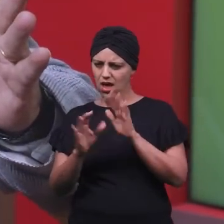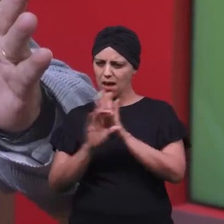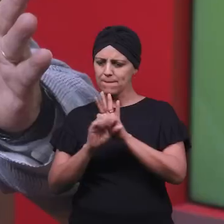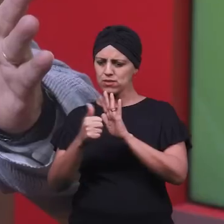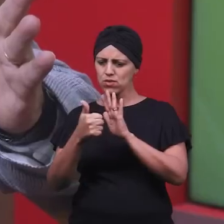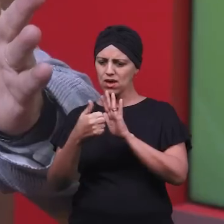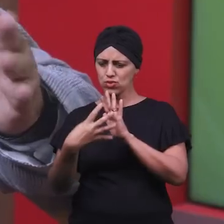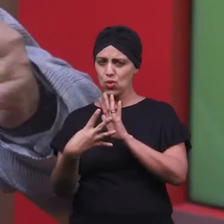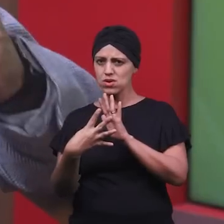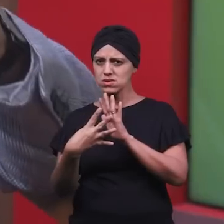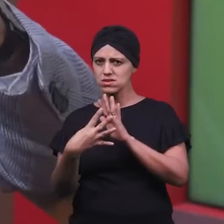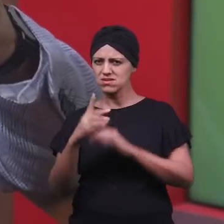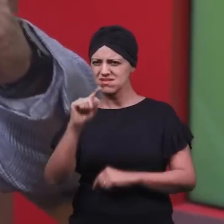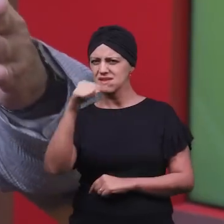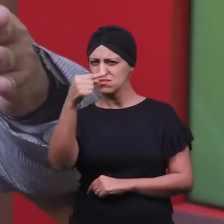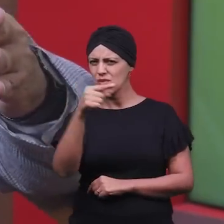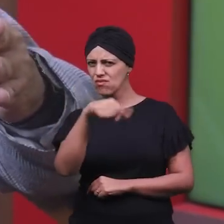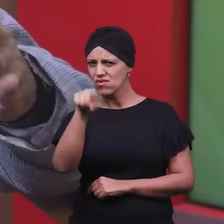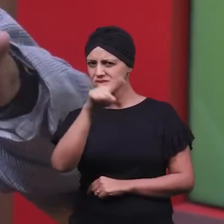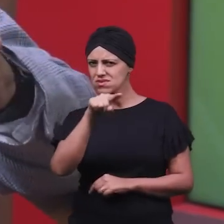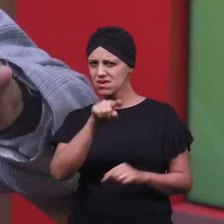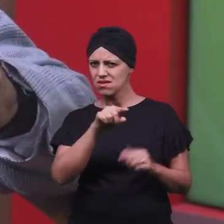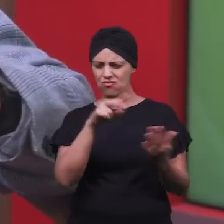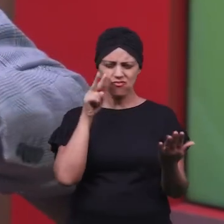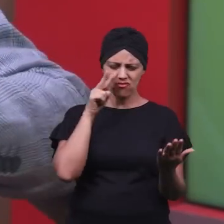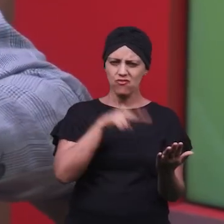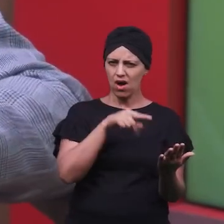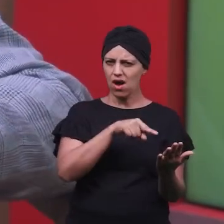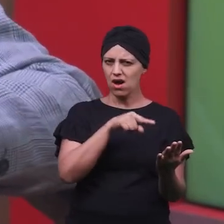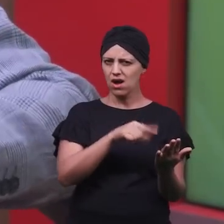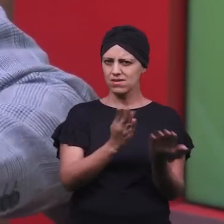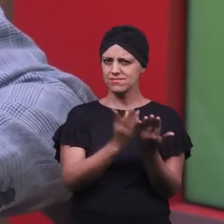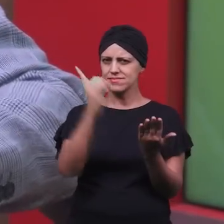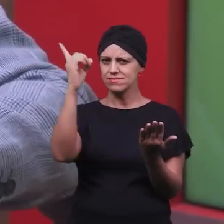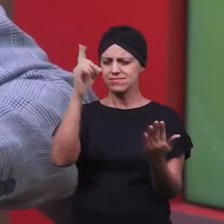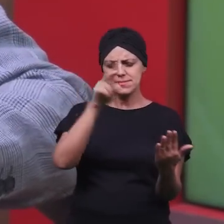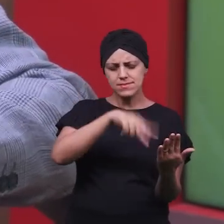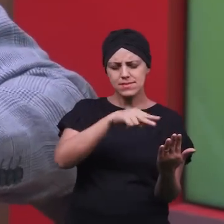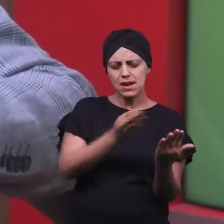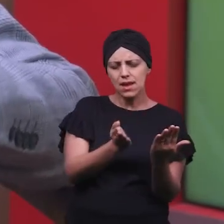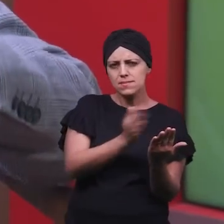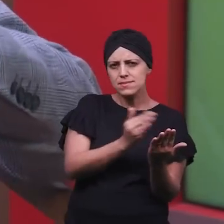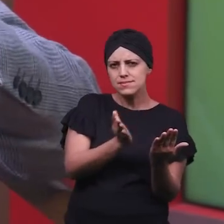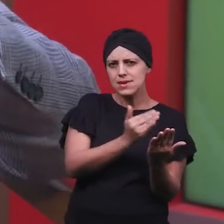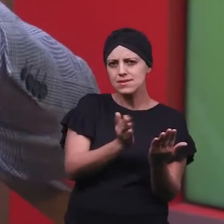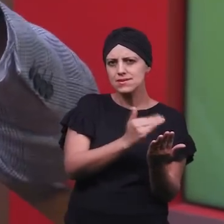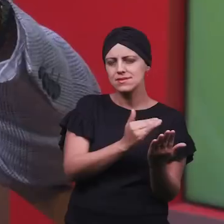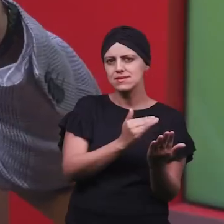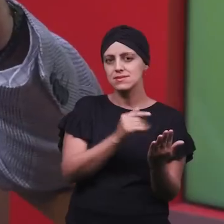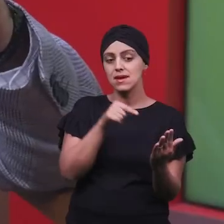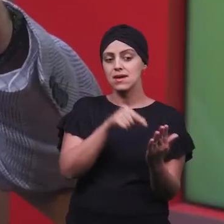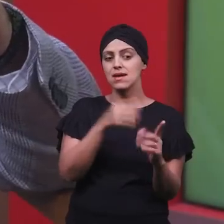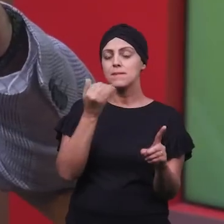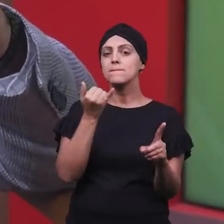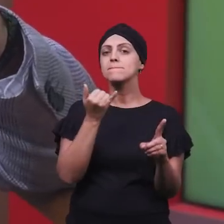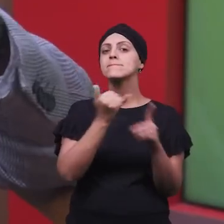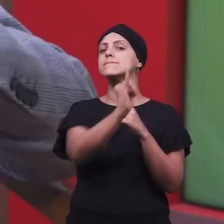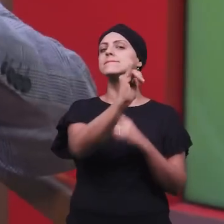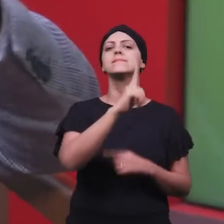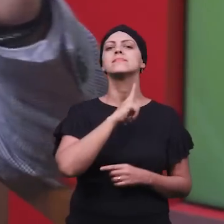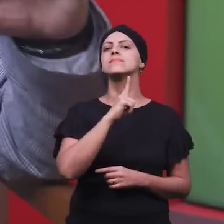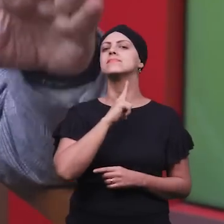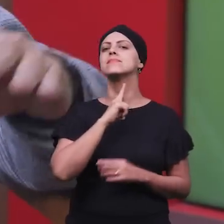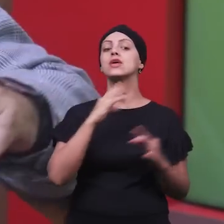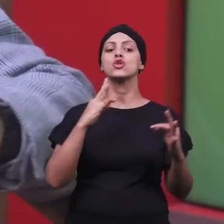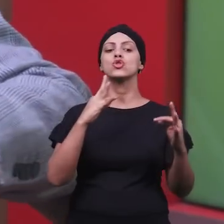14, depois dos irmãos se interessarem, vão para a palavra, está profetizado